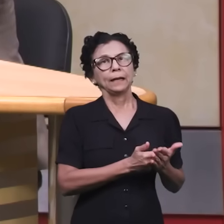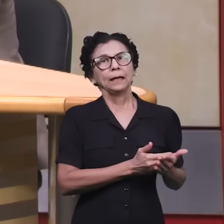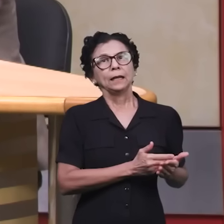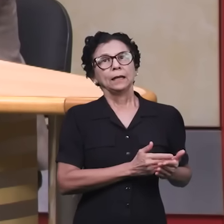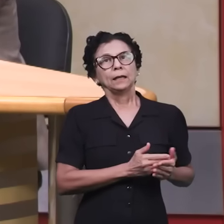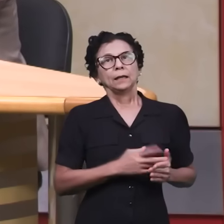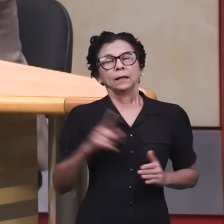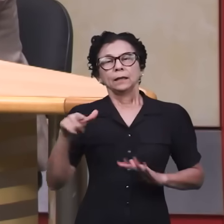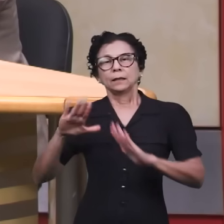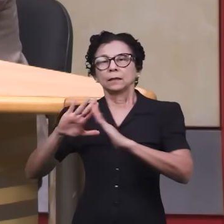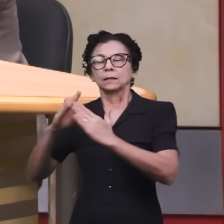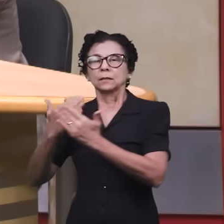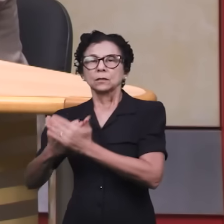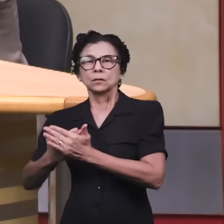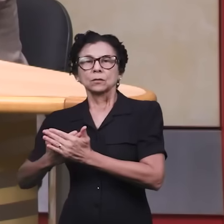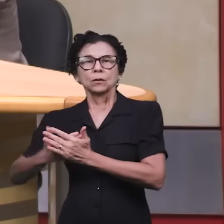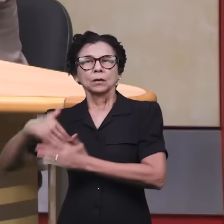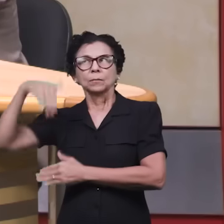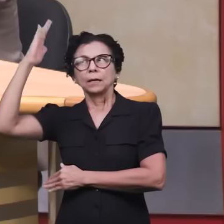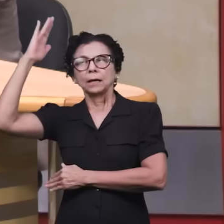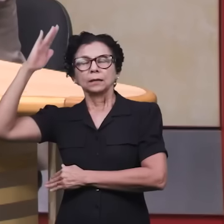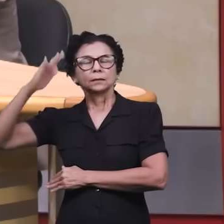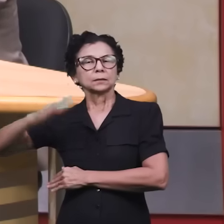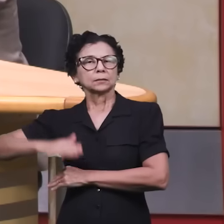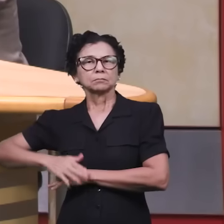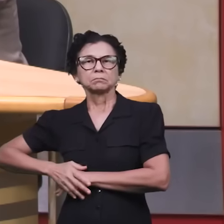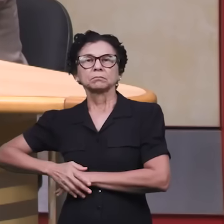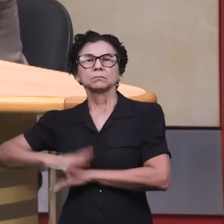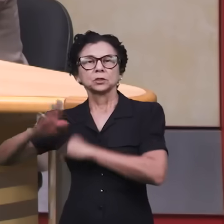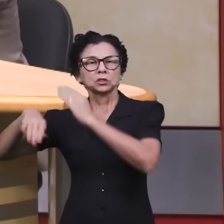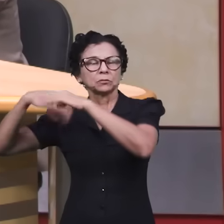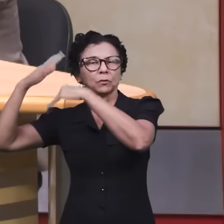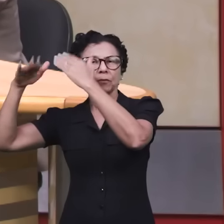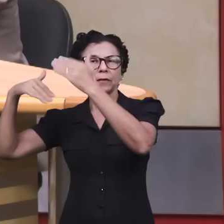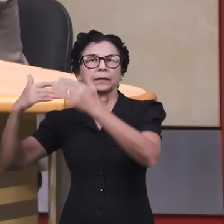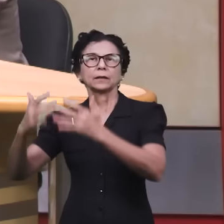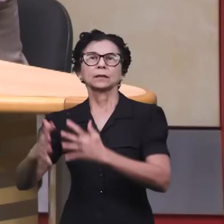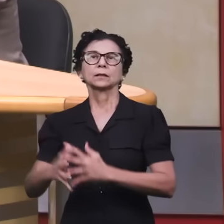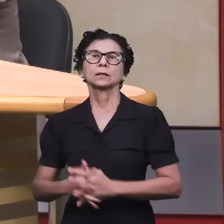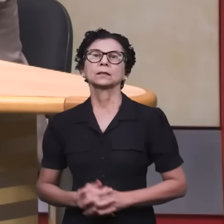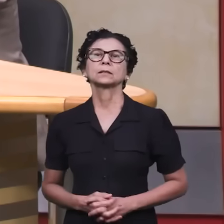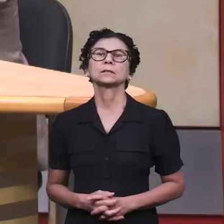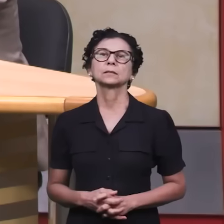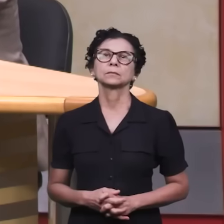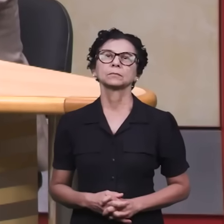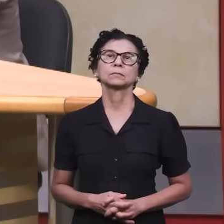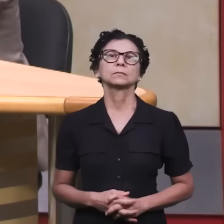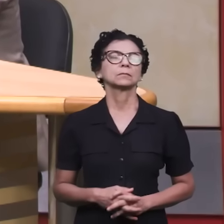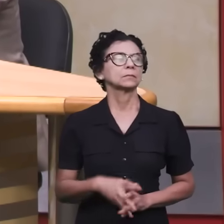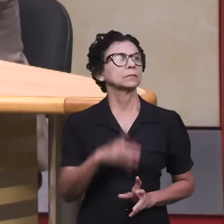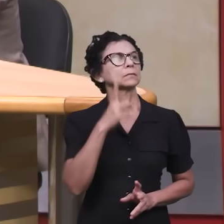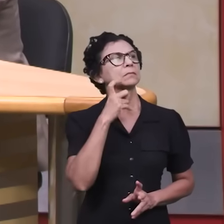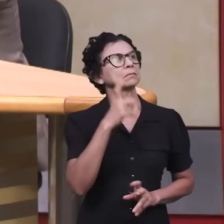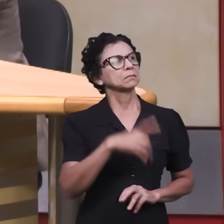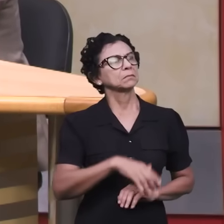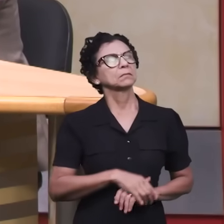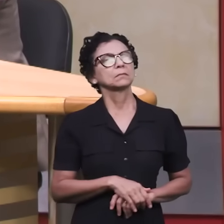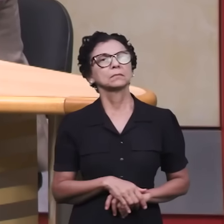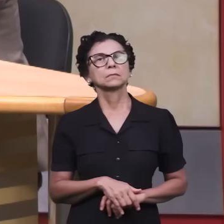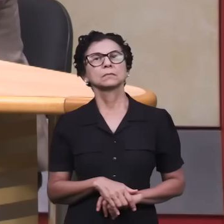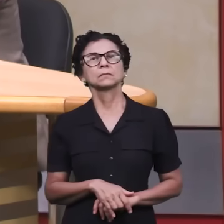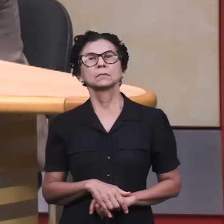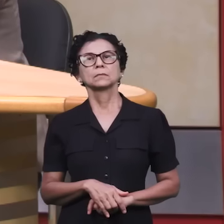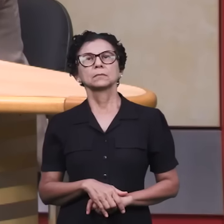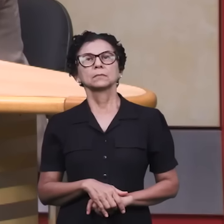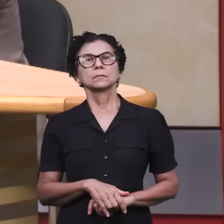isso na sua formação secular, educacional e tal. Muito interessante. Gilson,